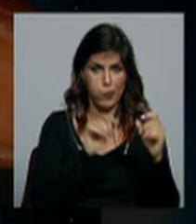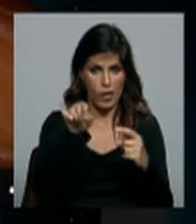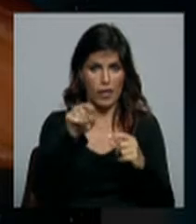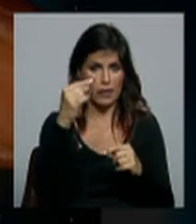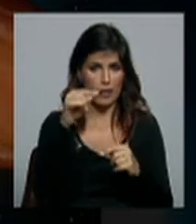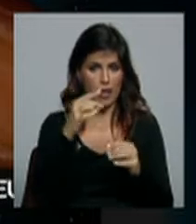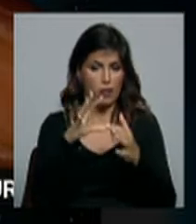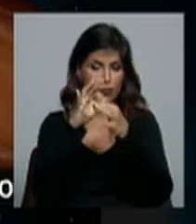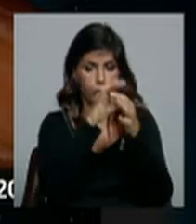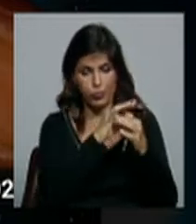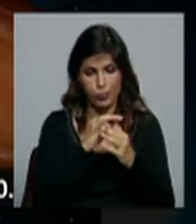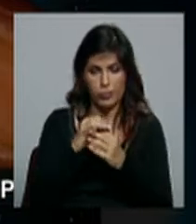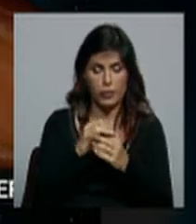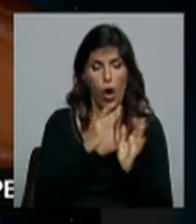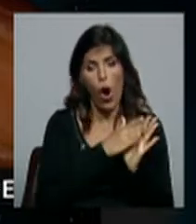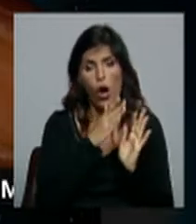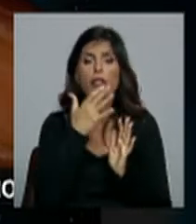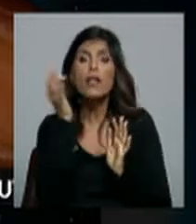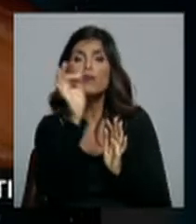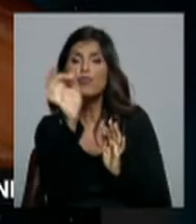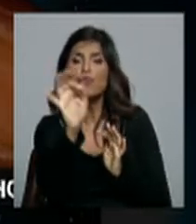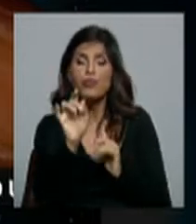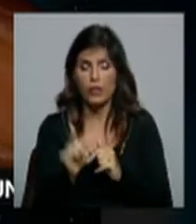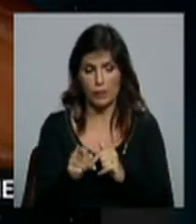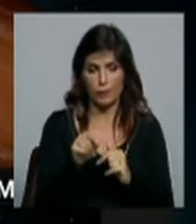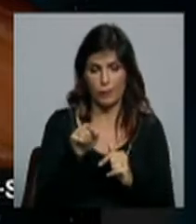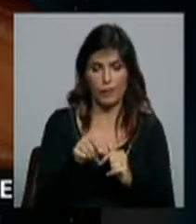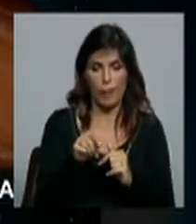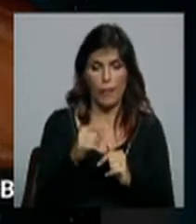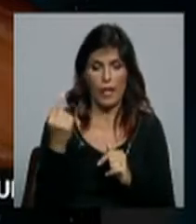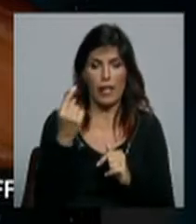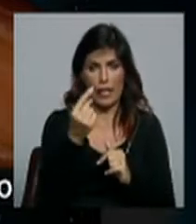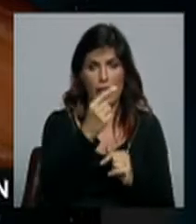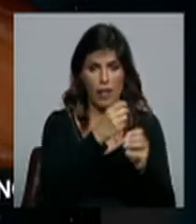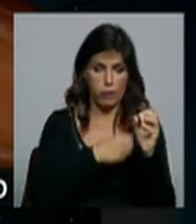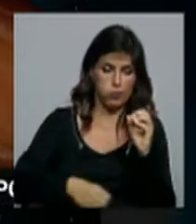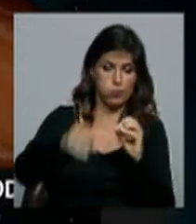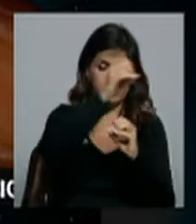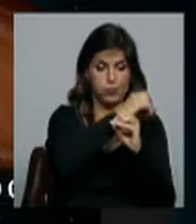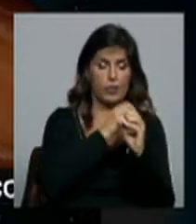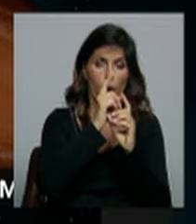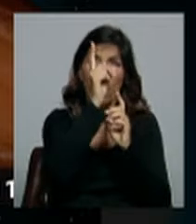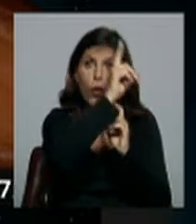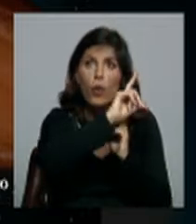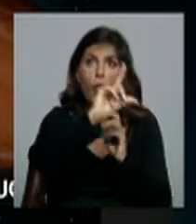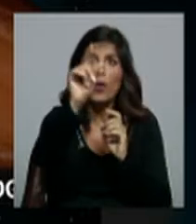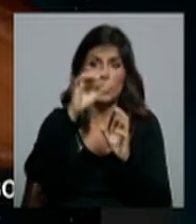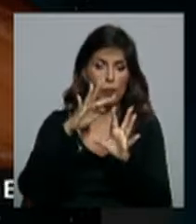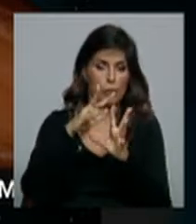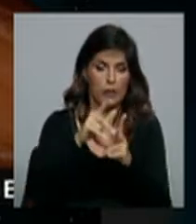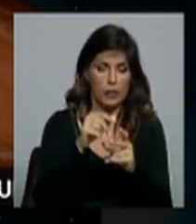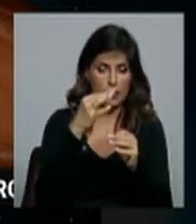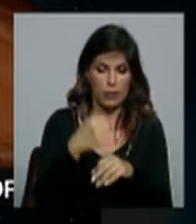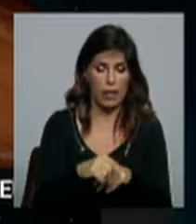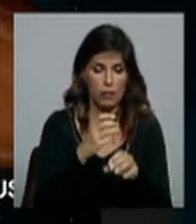ligados gravitacionalmente com uma ordem lindíssima. Ou seja, para cada órbita que o mais distante destes planetas completa,